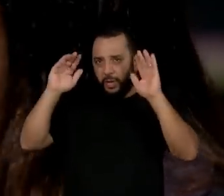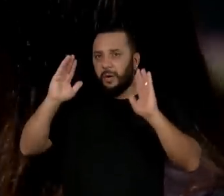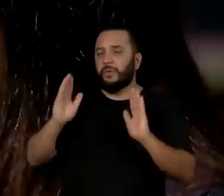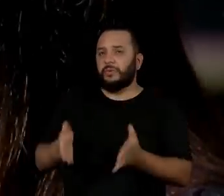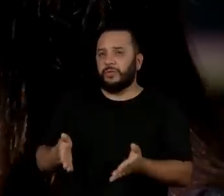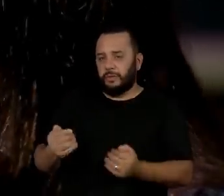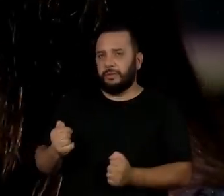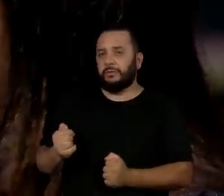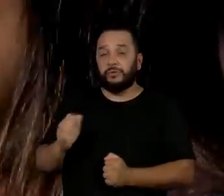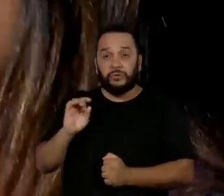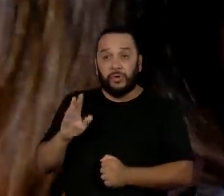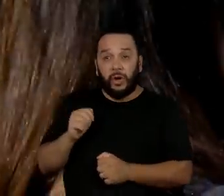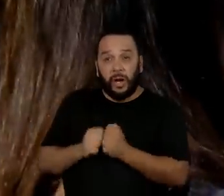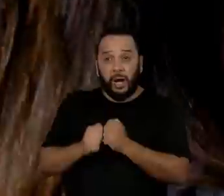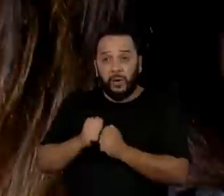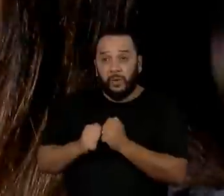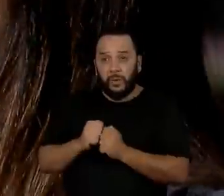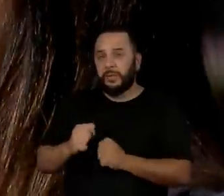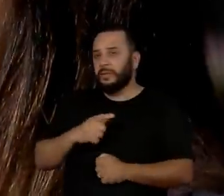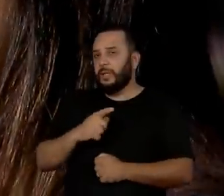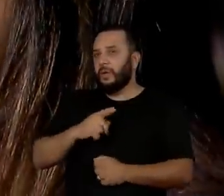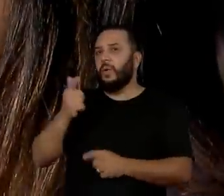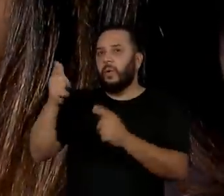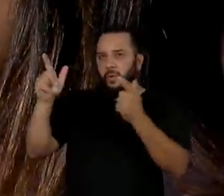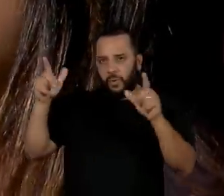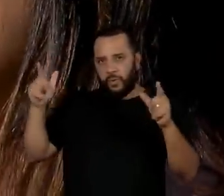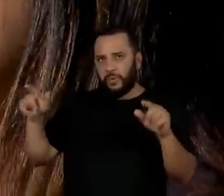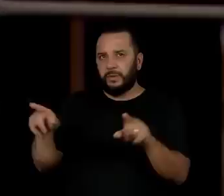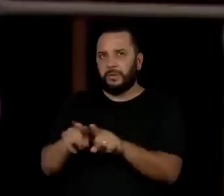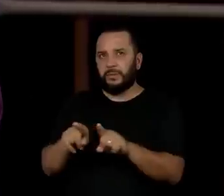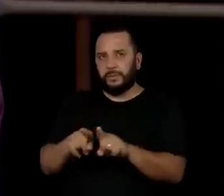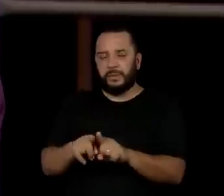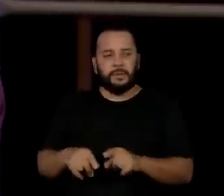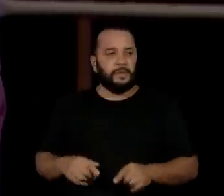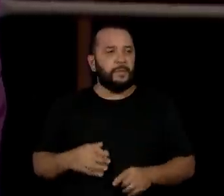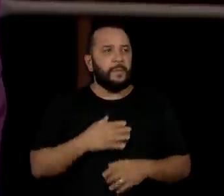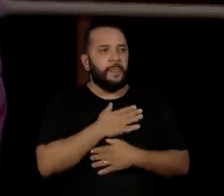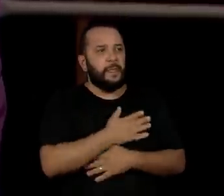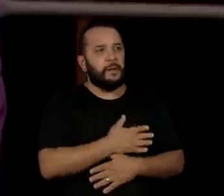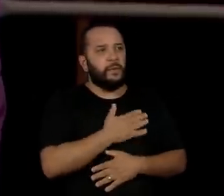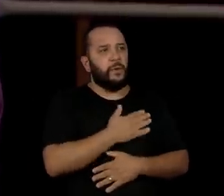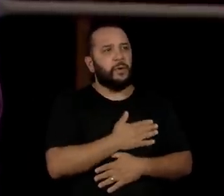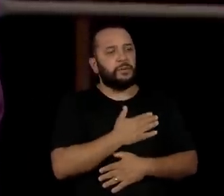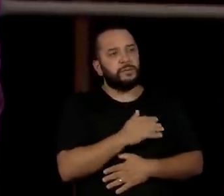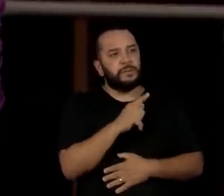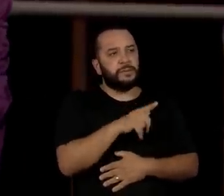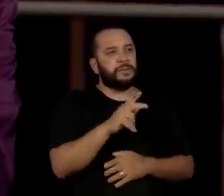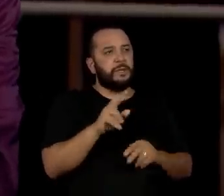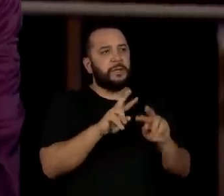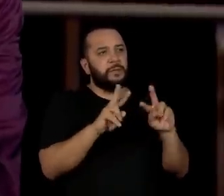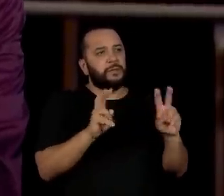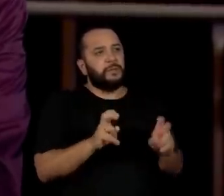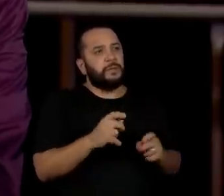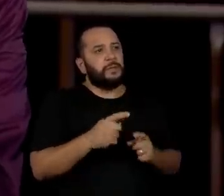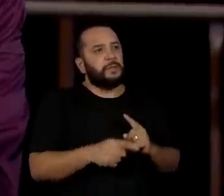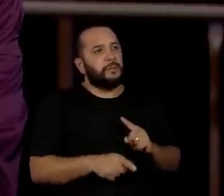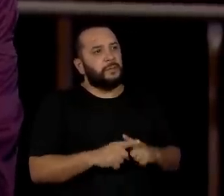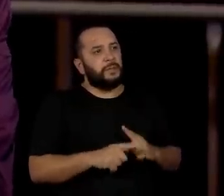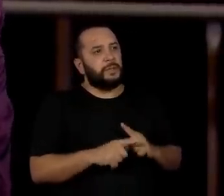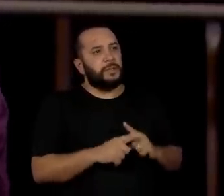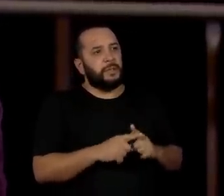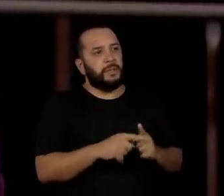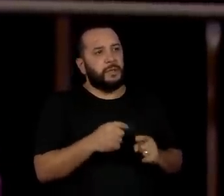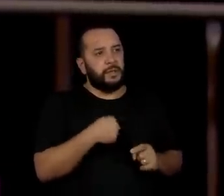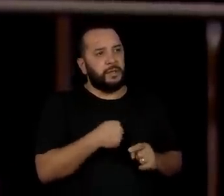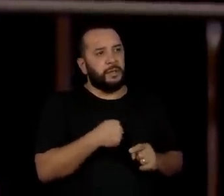só do Arroz não vamos nem falar das outras coisas tanto que eu gosto desse assunto porque Inclusive eu sou muito mais